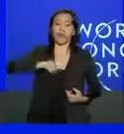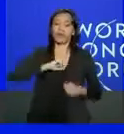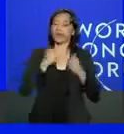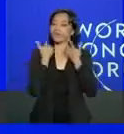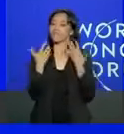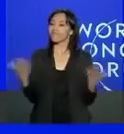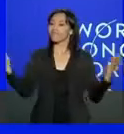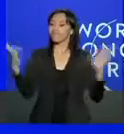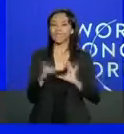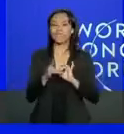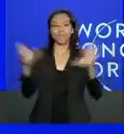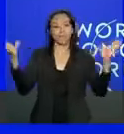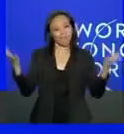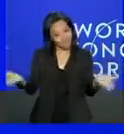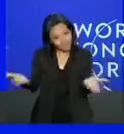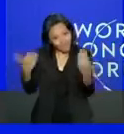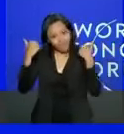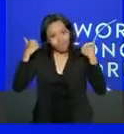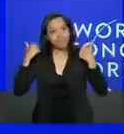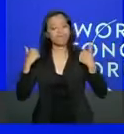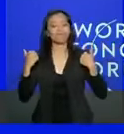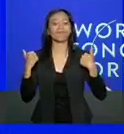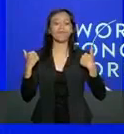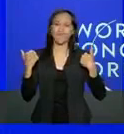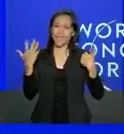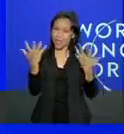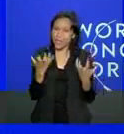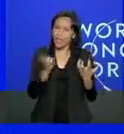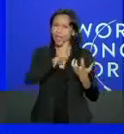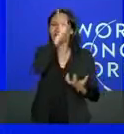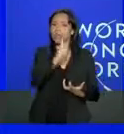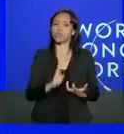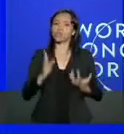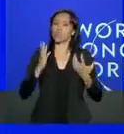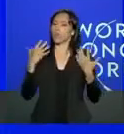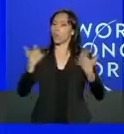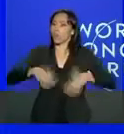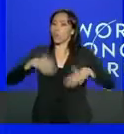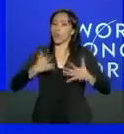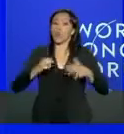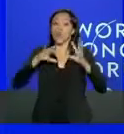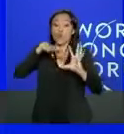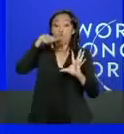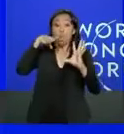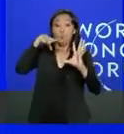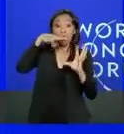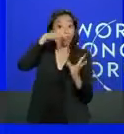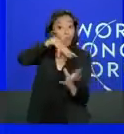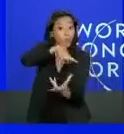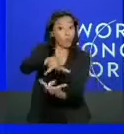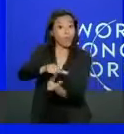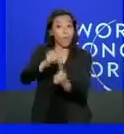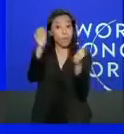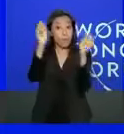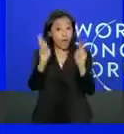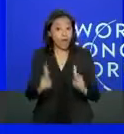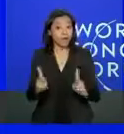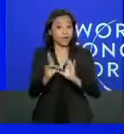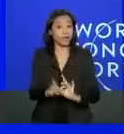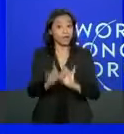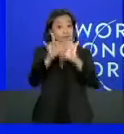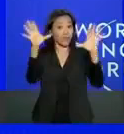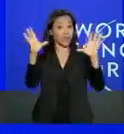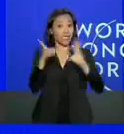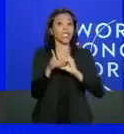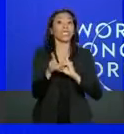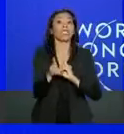braços abertos. Quero mais do que um Brasil grande, quero um mundo de paz, liberdade e democracia.